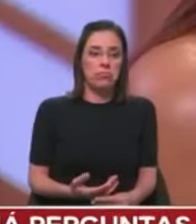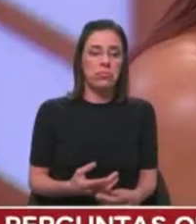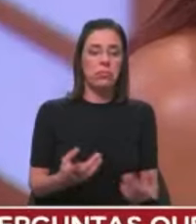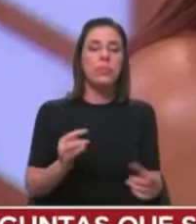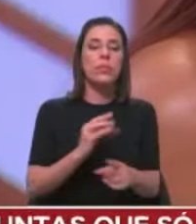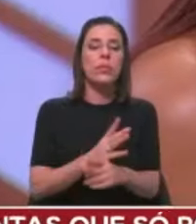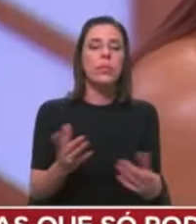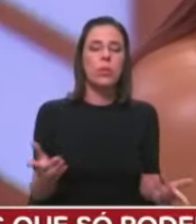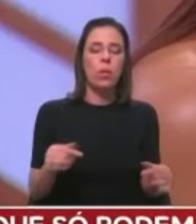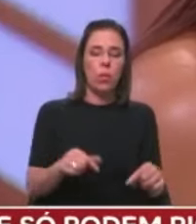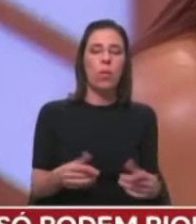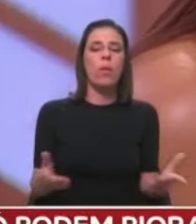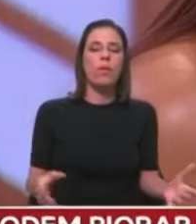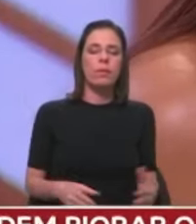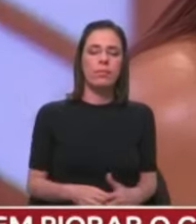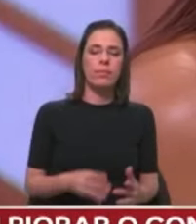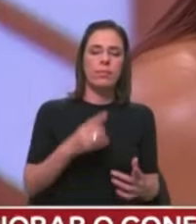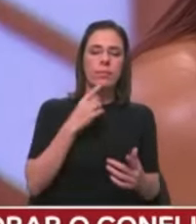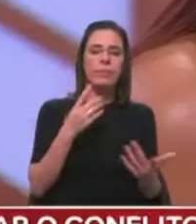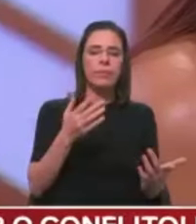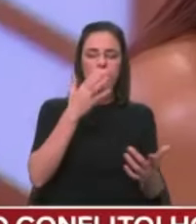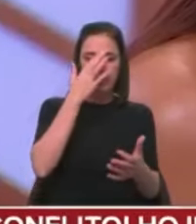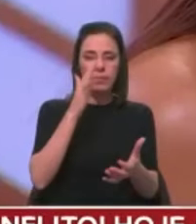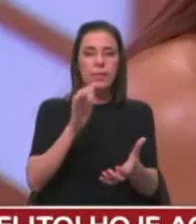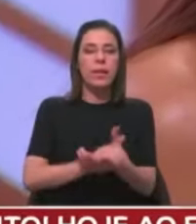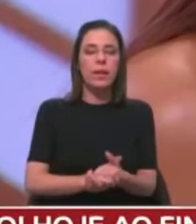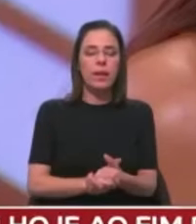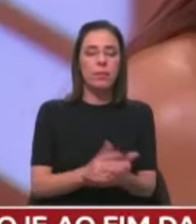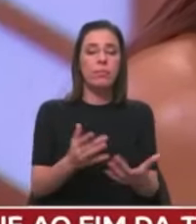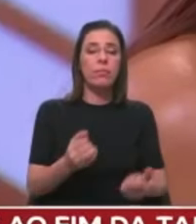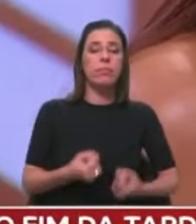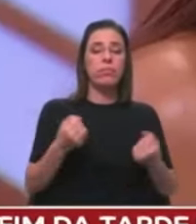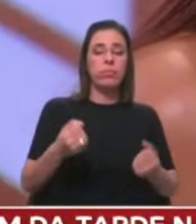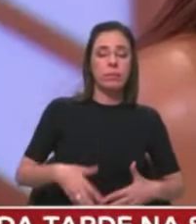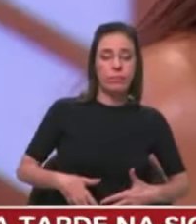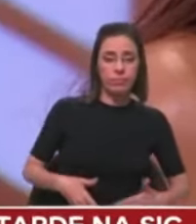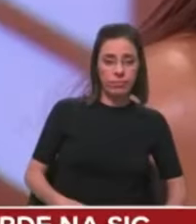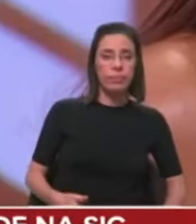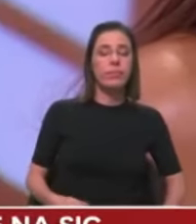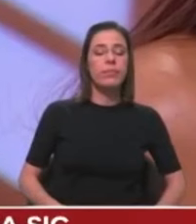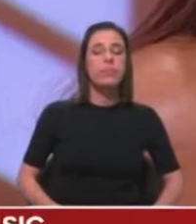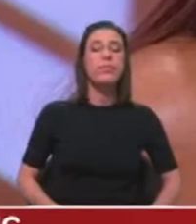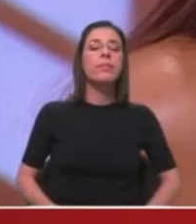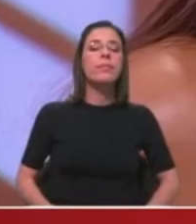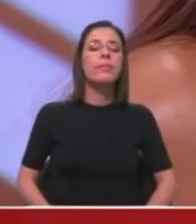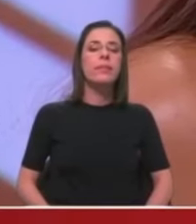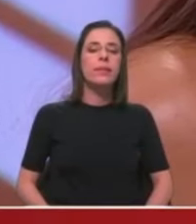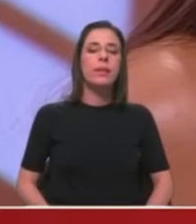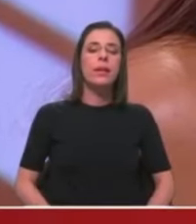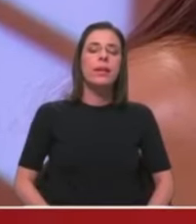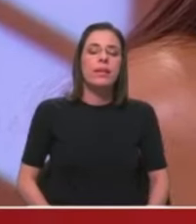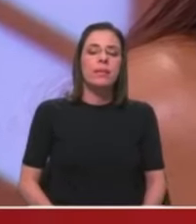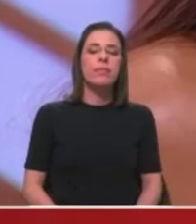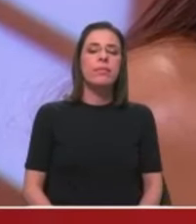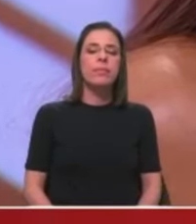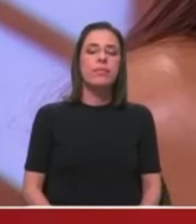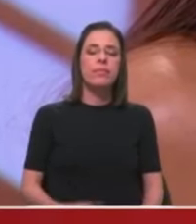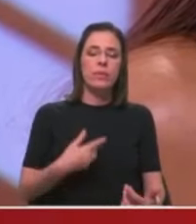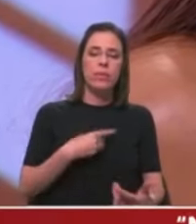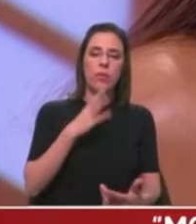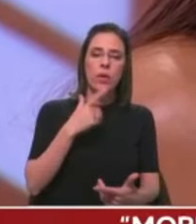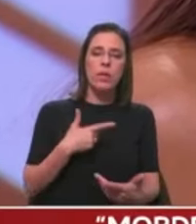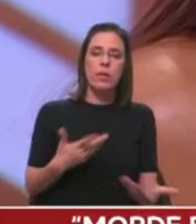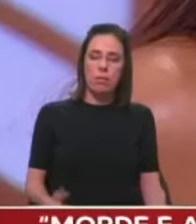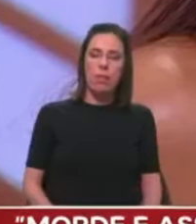são utilizados também hoje em dia bastante por casais que infelizmente não conseguem. Tem problemas de infertilidade. Exatamente. E vou ser mãe,